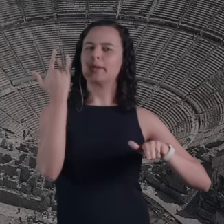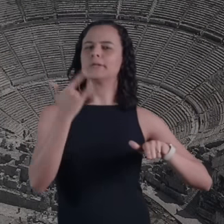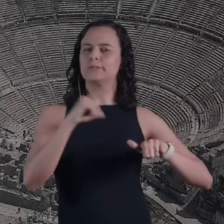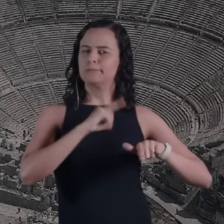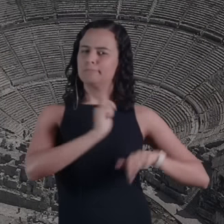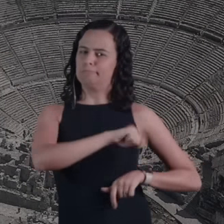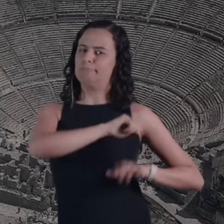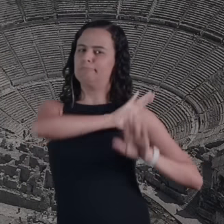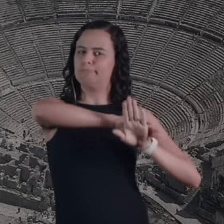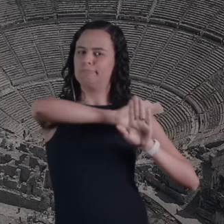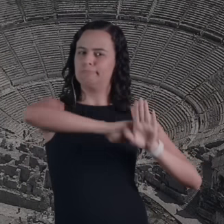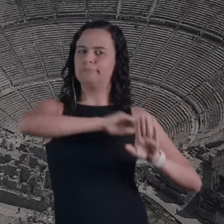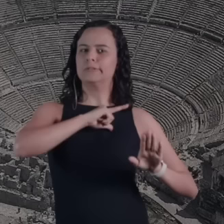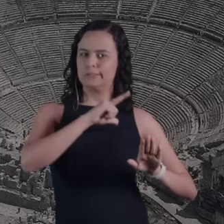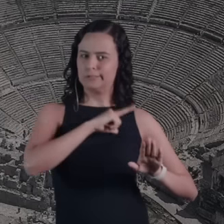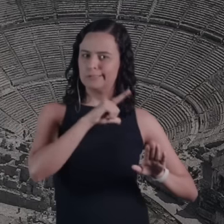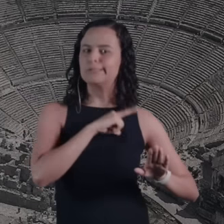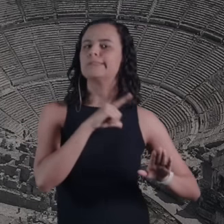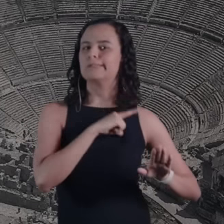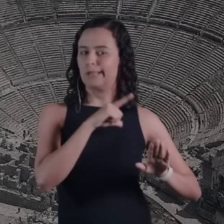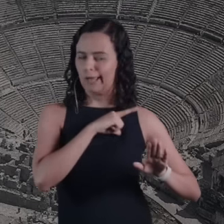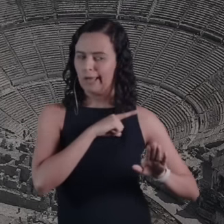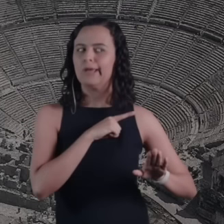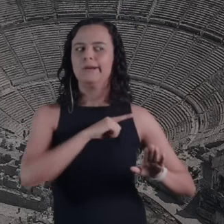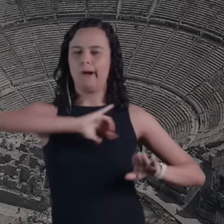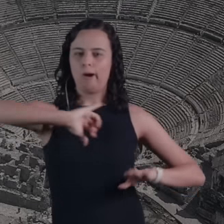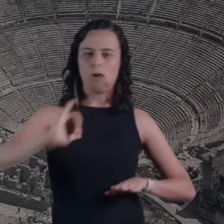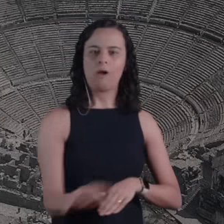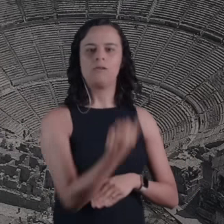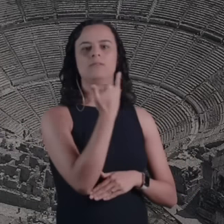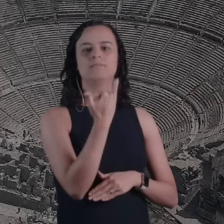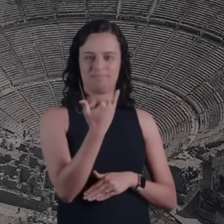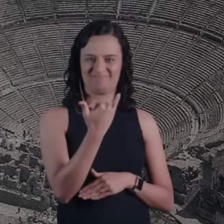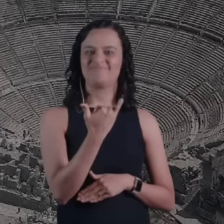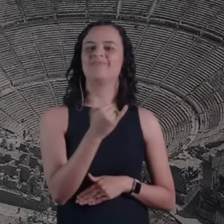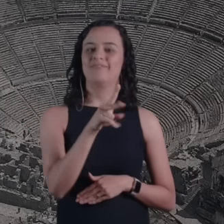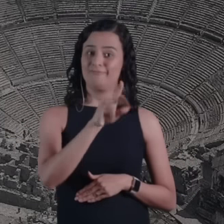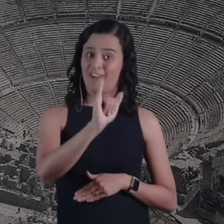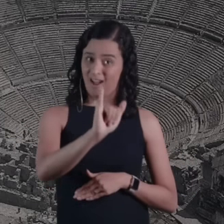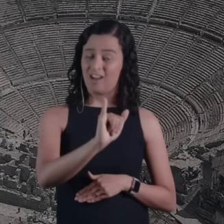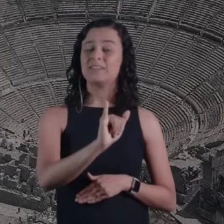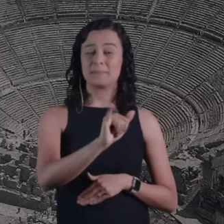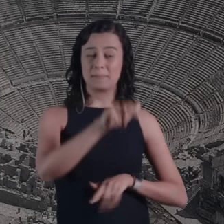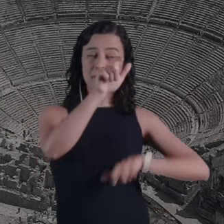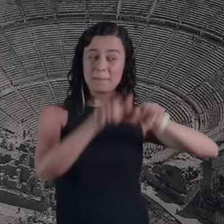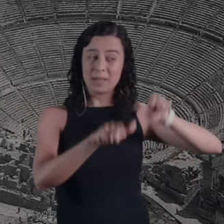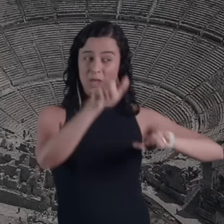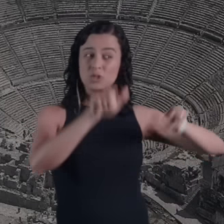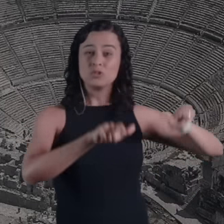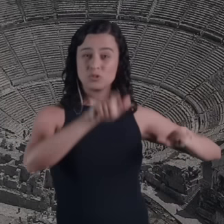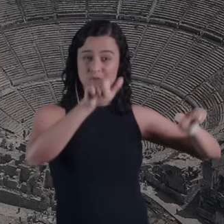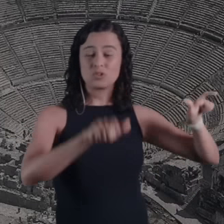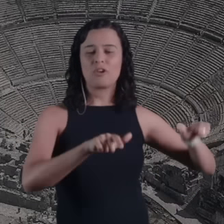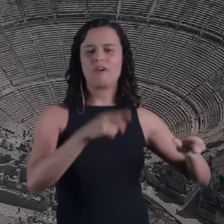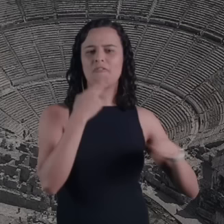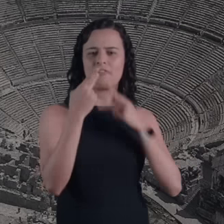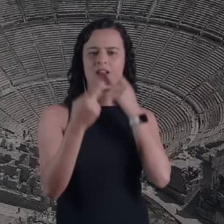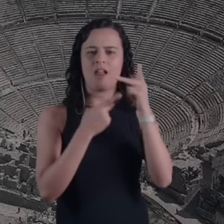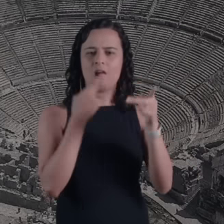vorazes que não pouparão o rebanho, e que dentre vós mesmos se levantarão homens falando